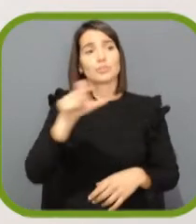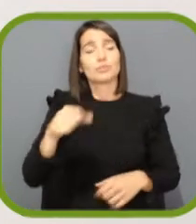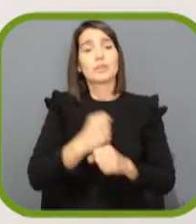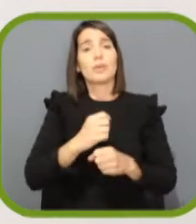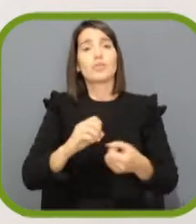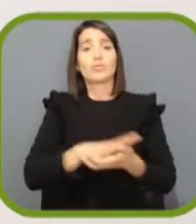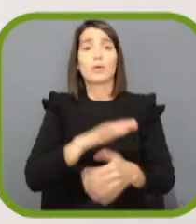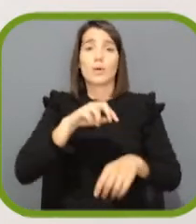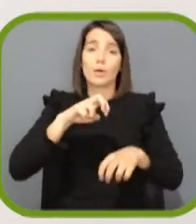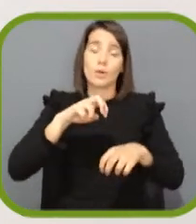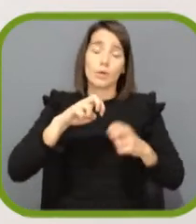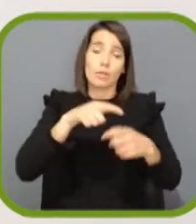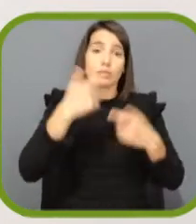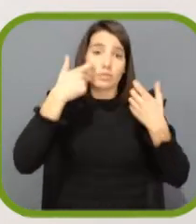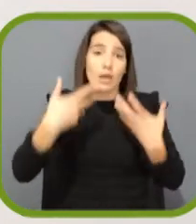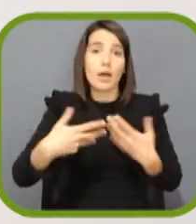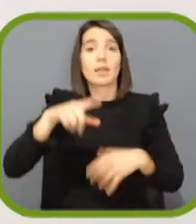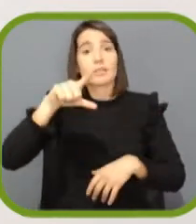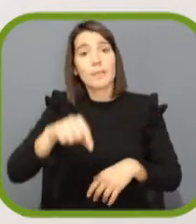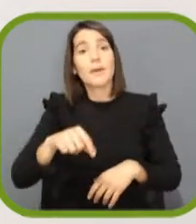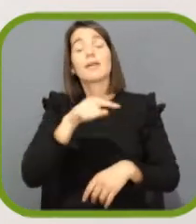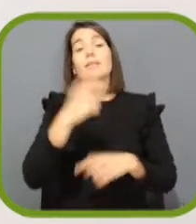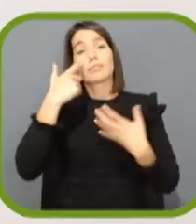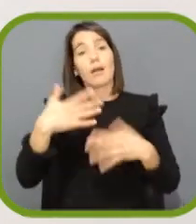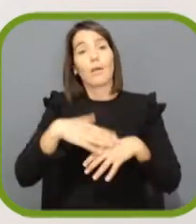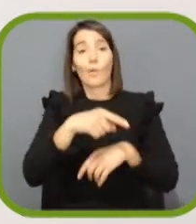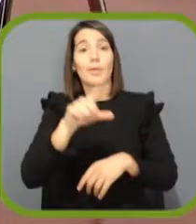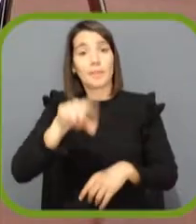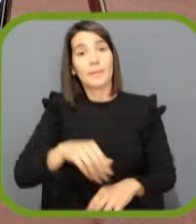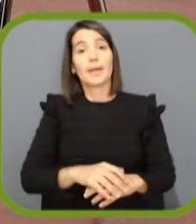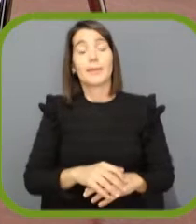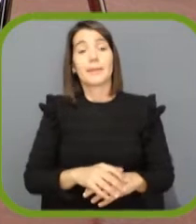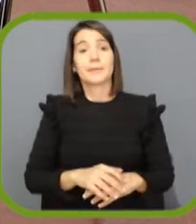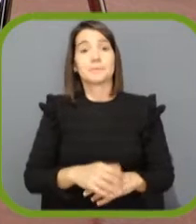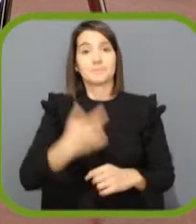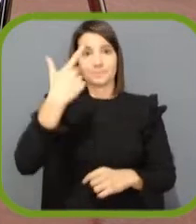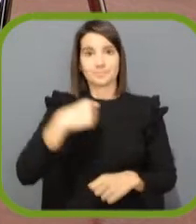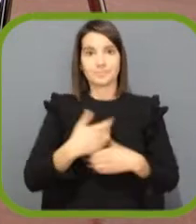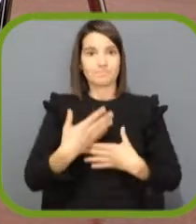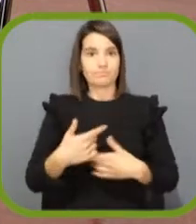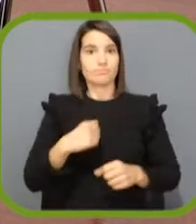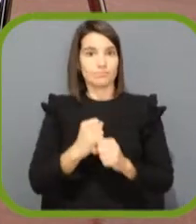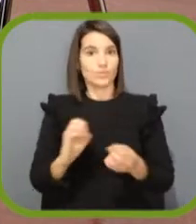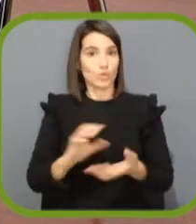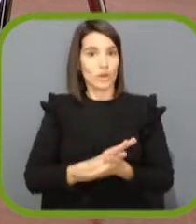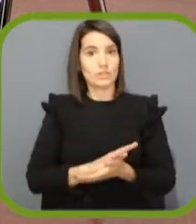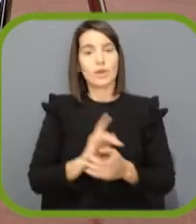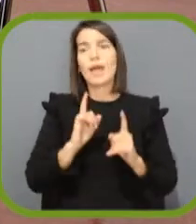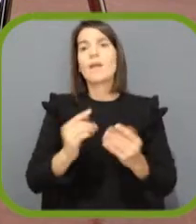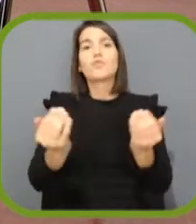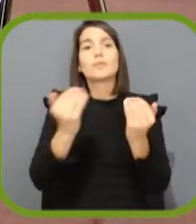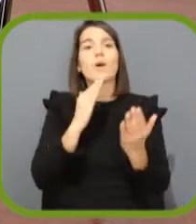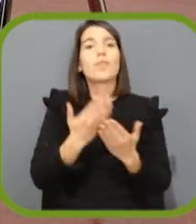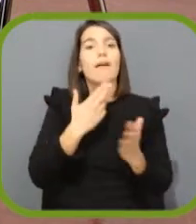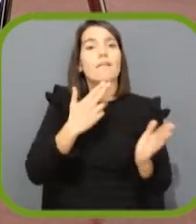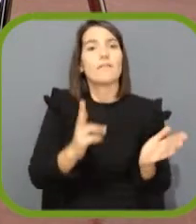exercem o jornalismo e que também, de alguma forma, são culpados por isso. O jornalista é, acima de tudo,